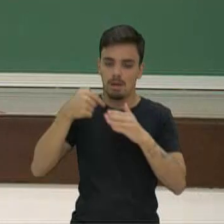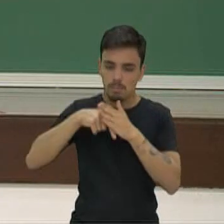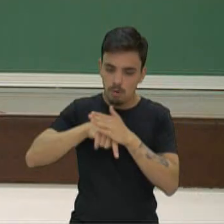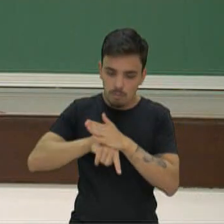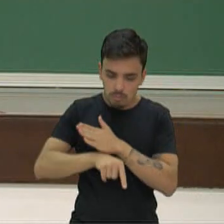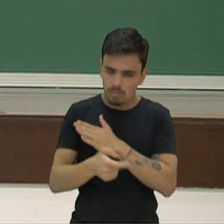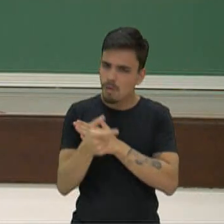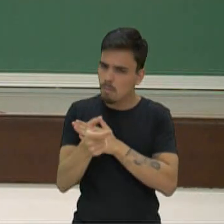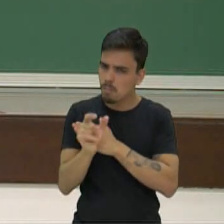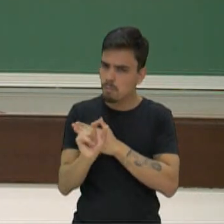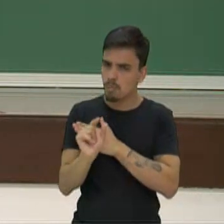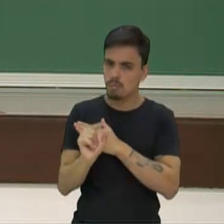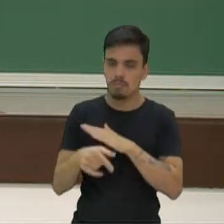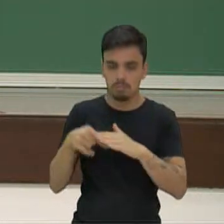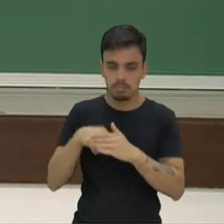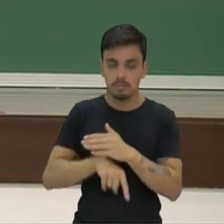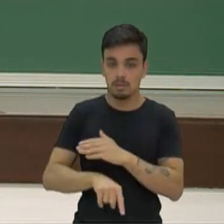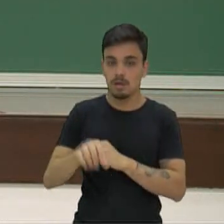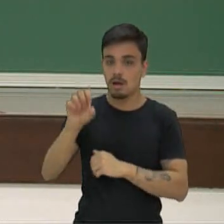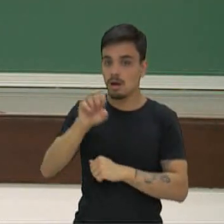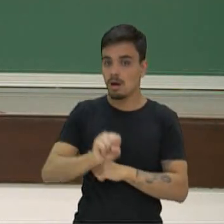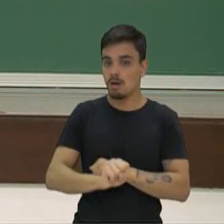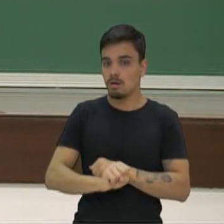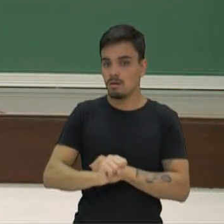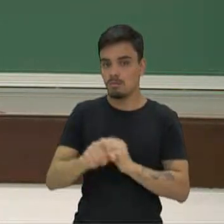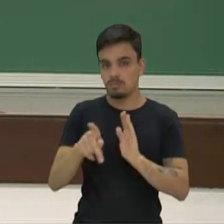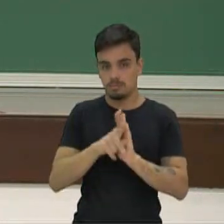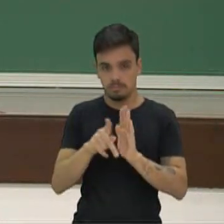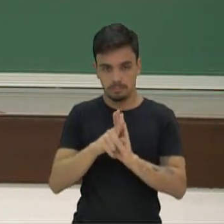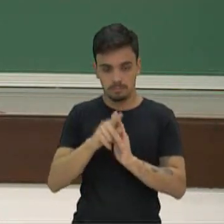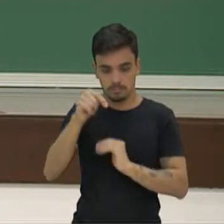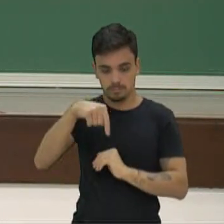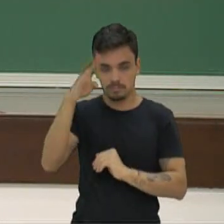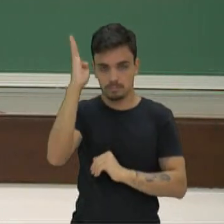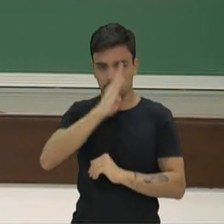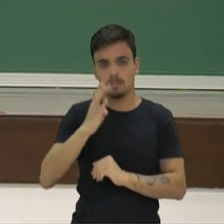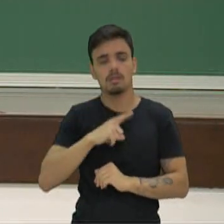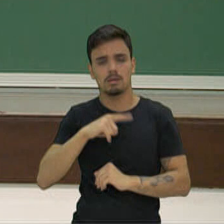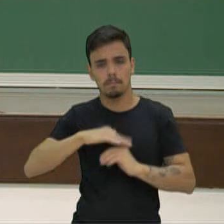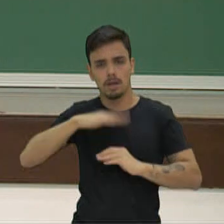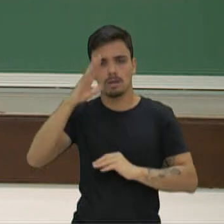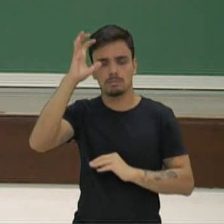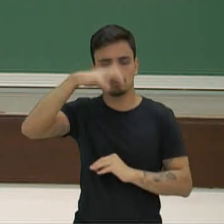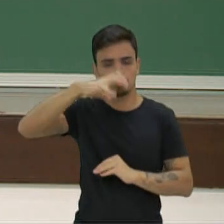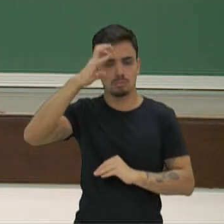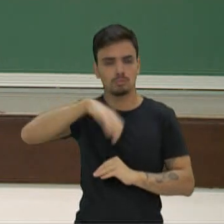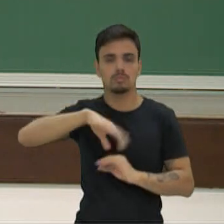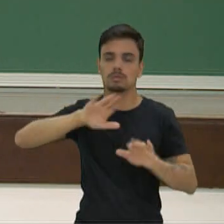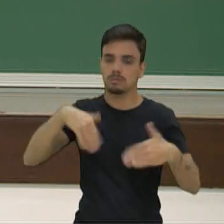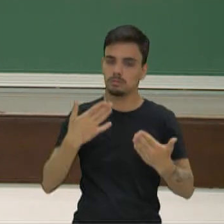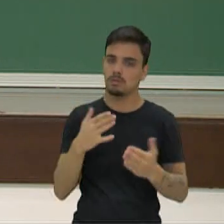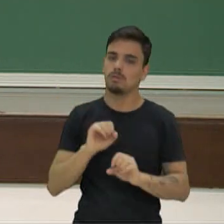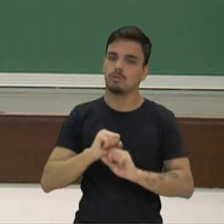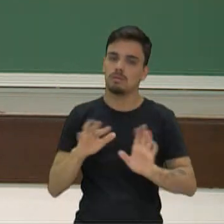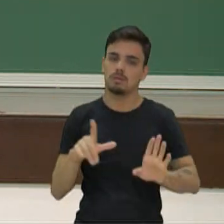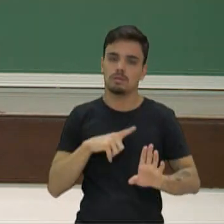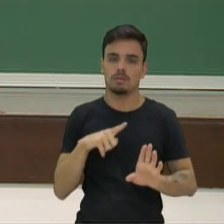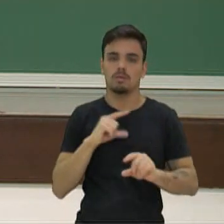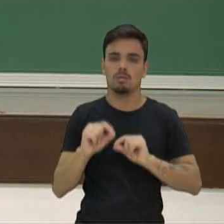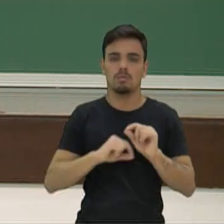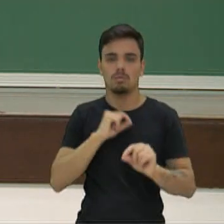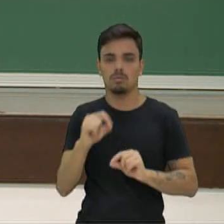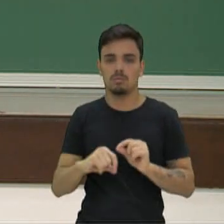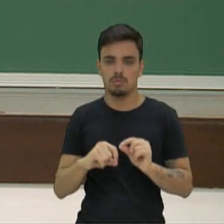profundo. No sul do Brasil, no sudeste do Brasil, tem mais chuva, Com as chuvas, automaticamente, as rochas